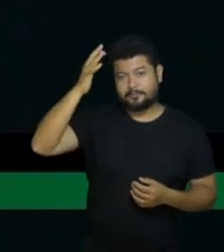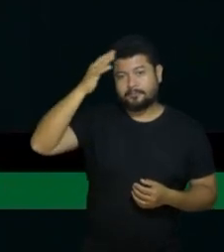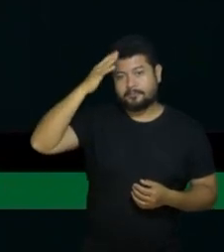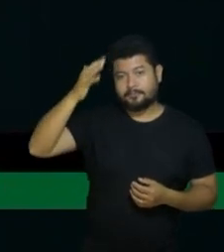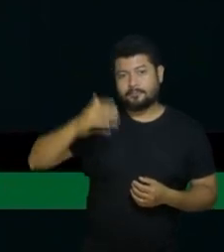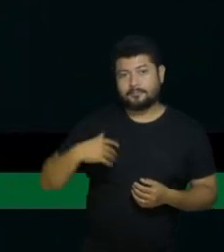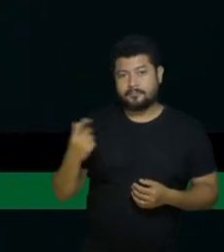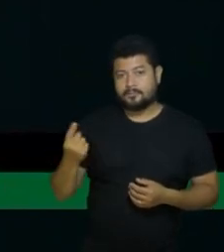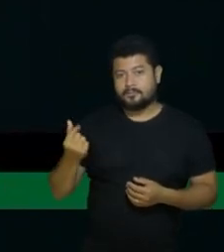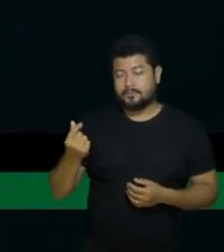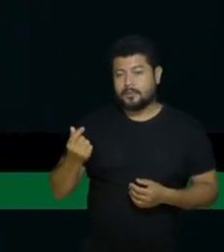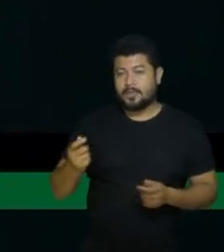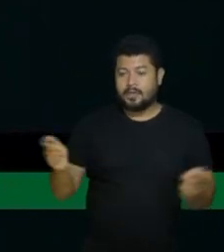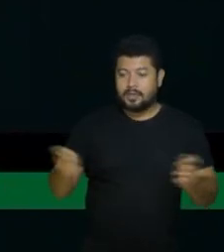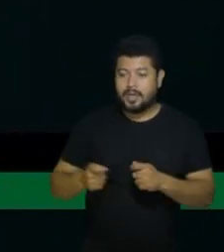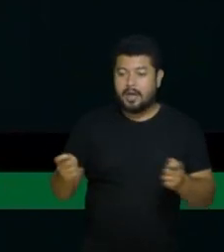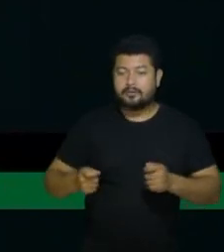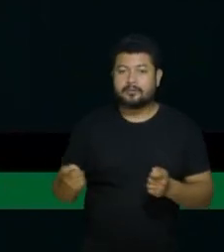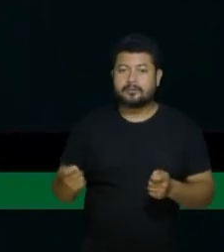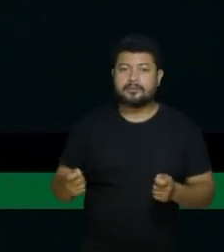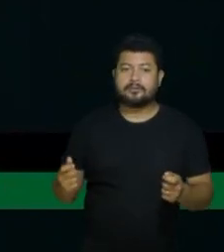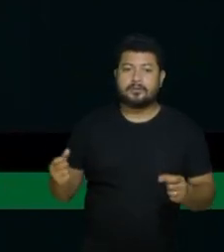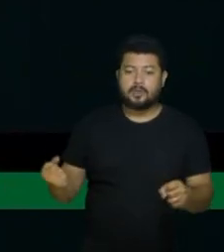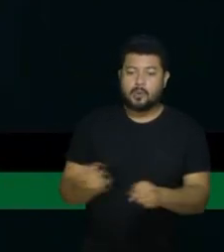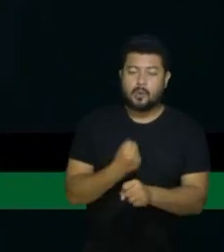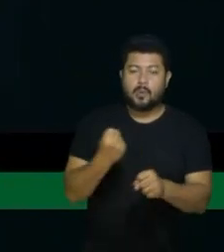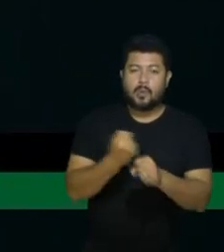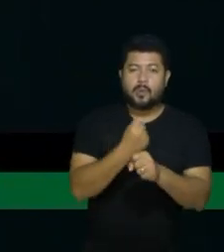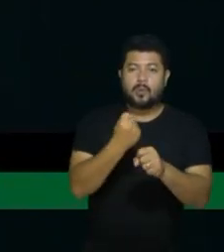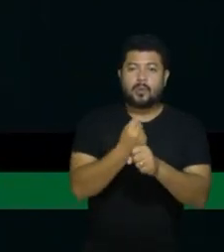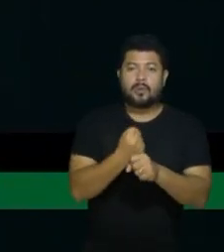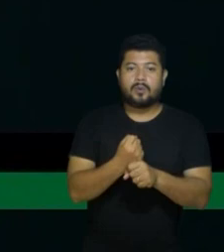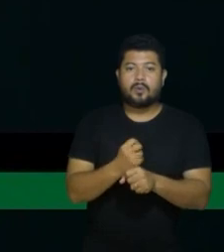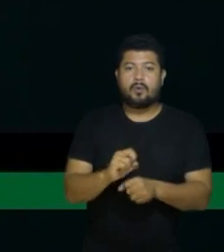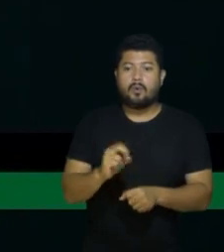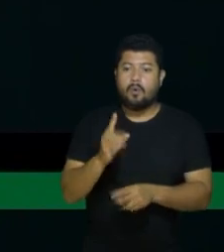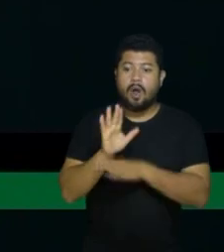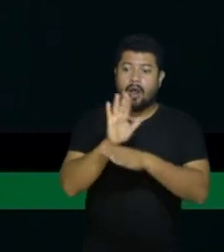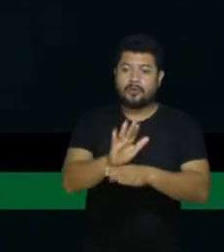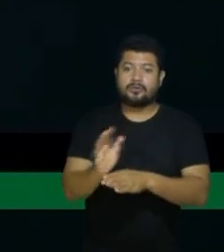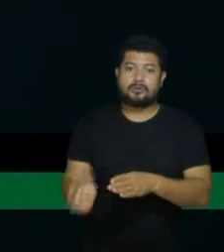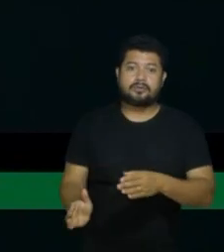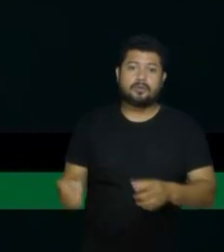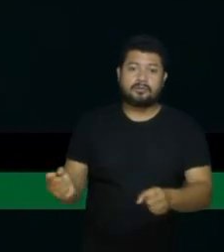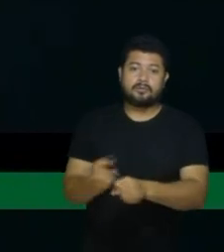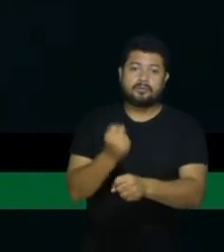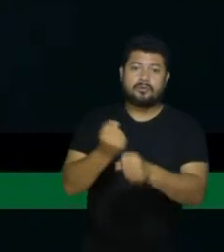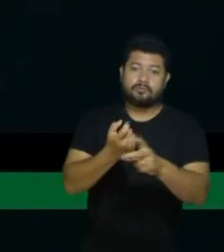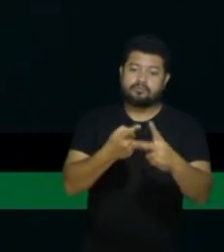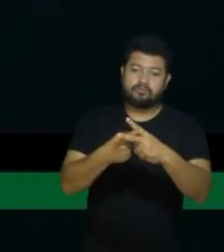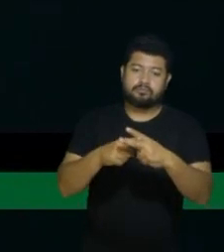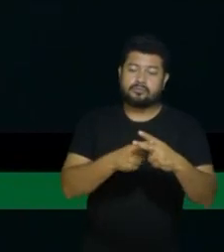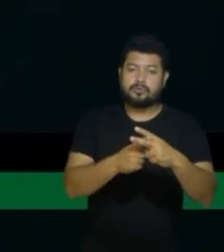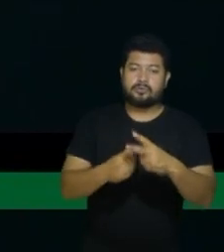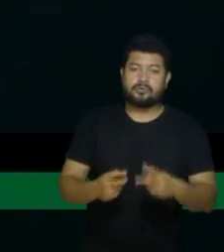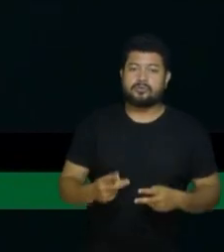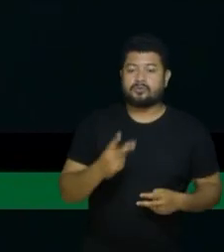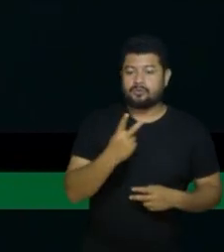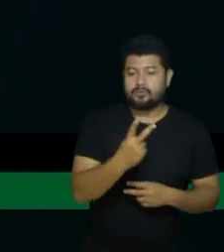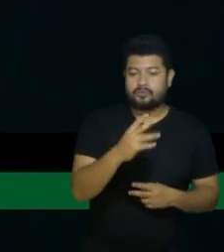recurso é possível construir ou ajudar reconstruir a aproximadamente